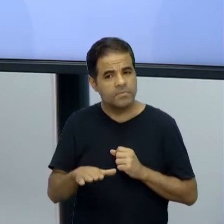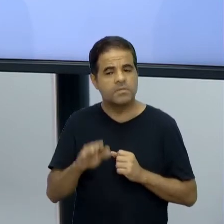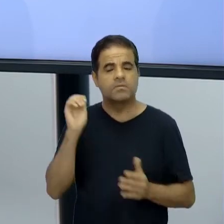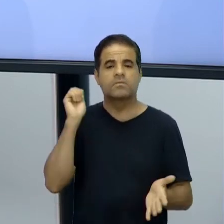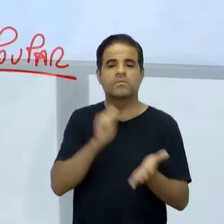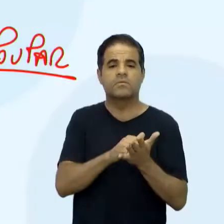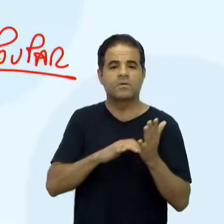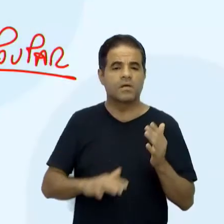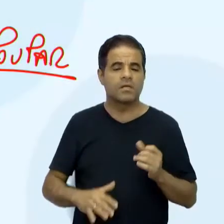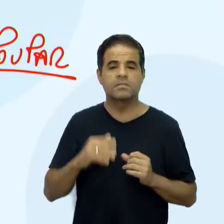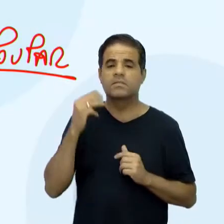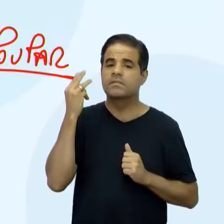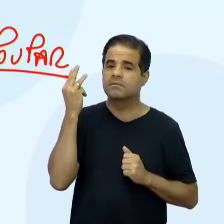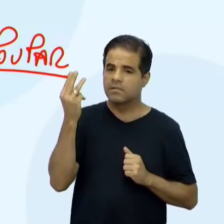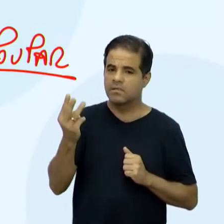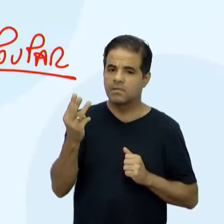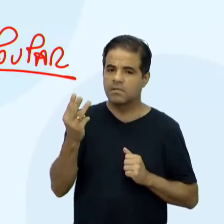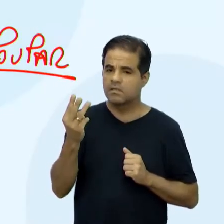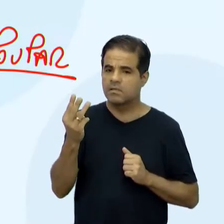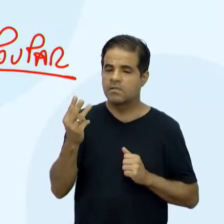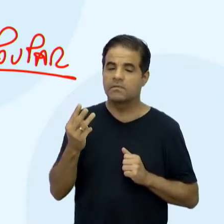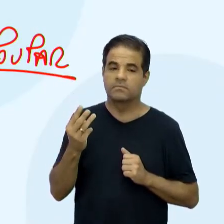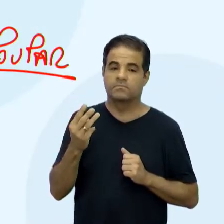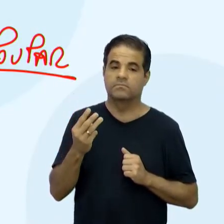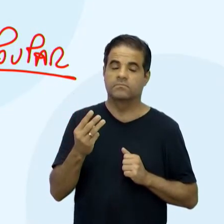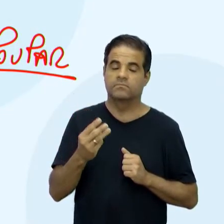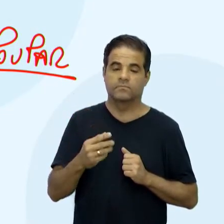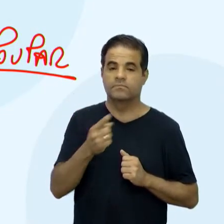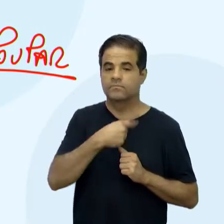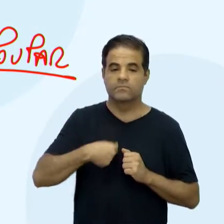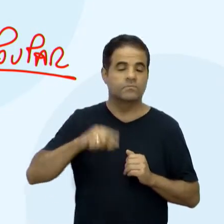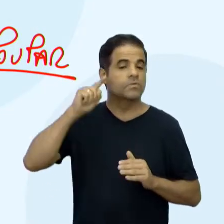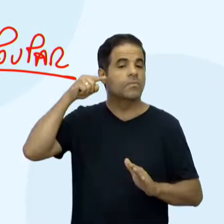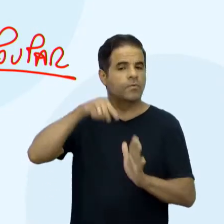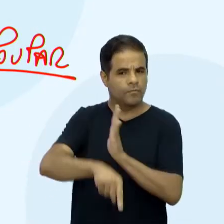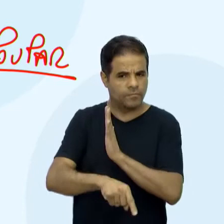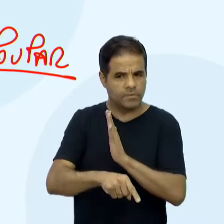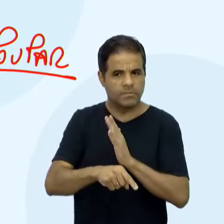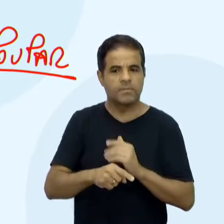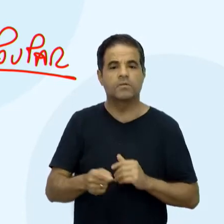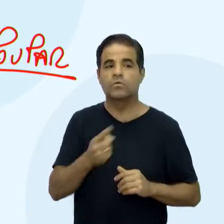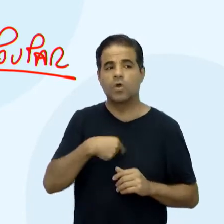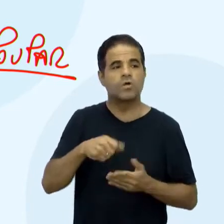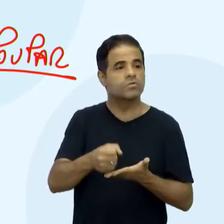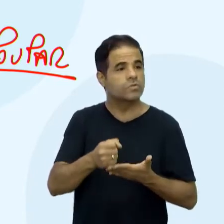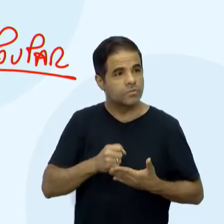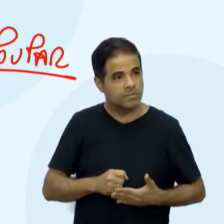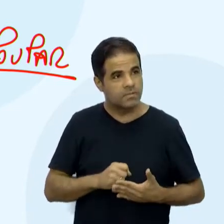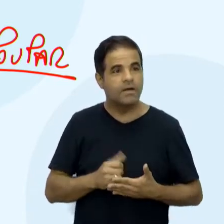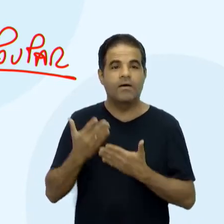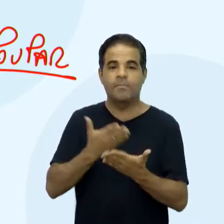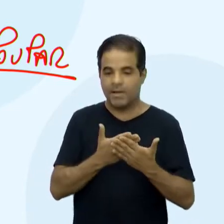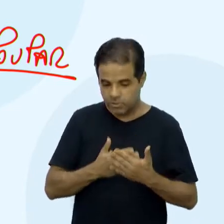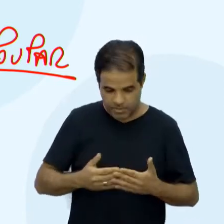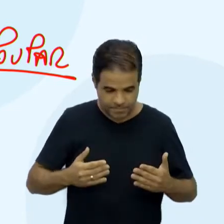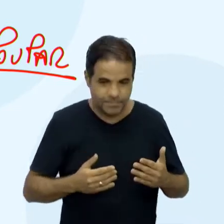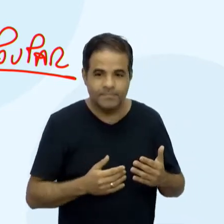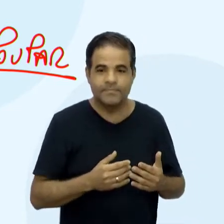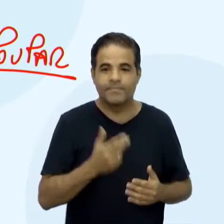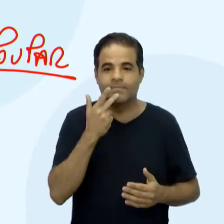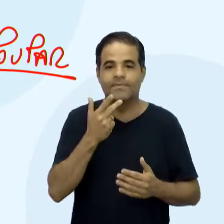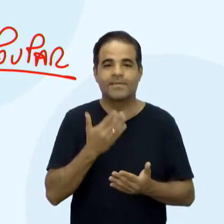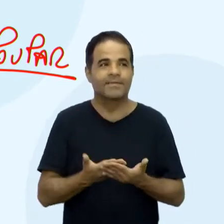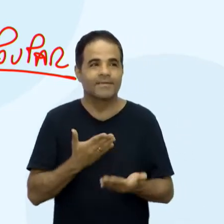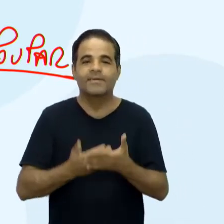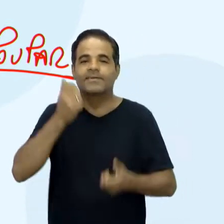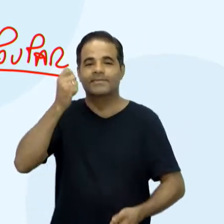atividade 3, no meio aí do nosso aprofundamento, nós trouxemos os estudantes, o Heitor e a